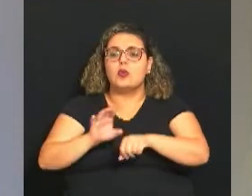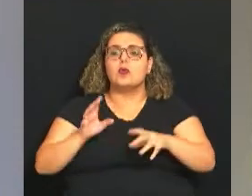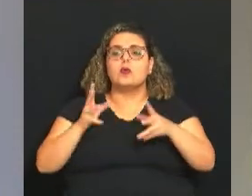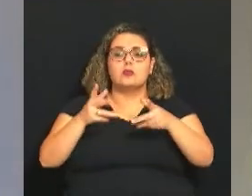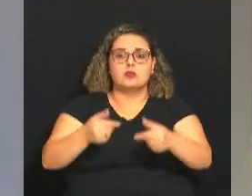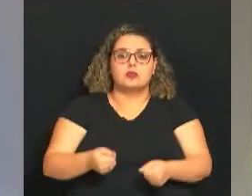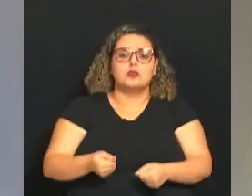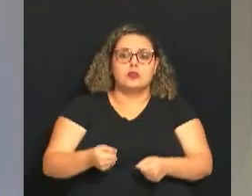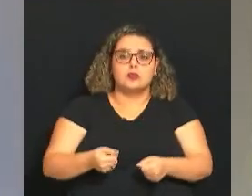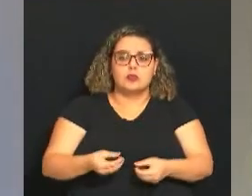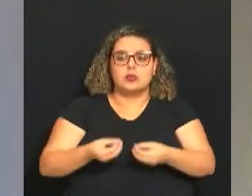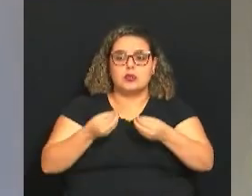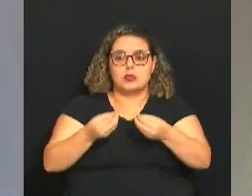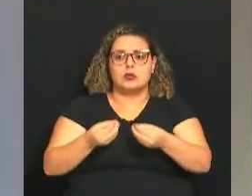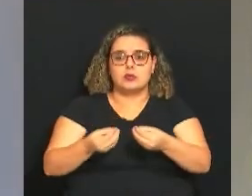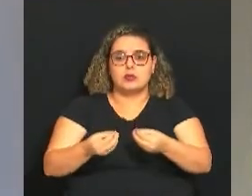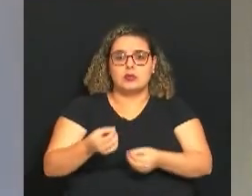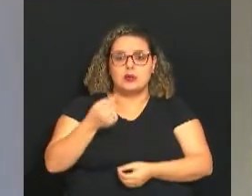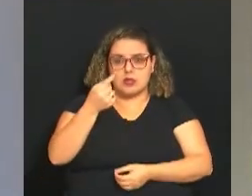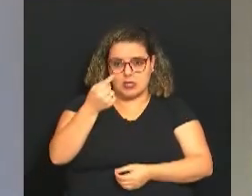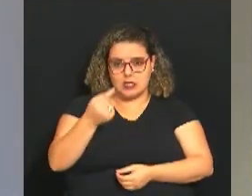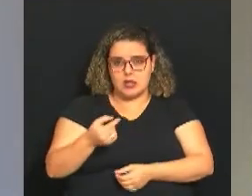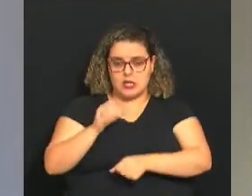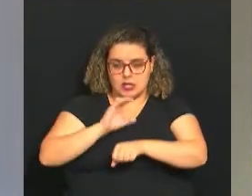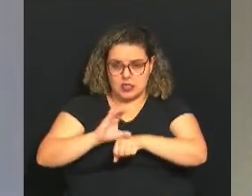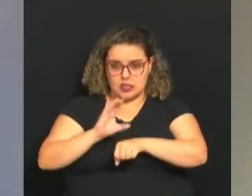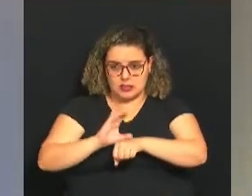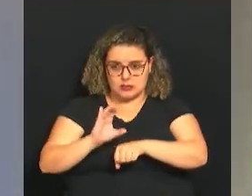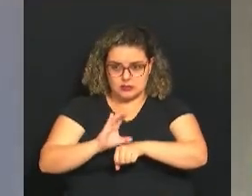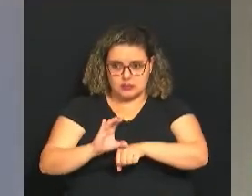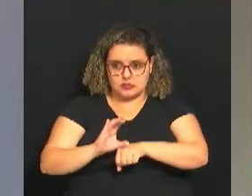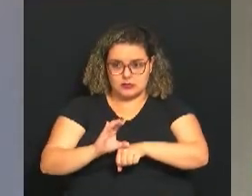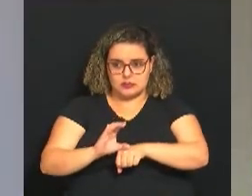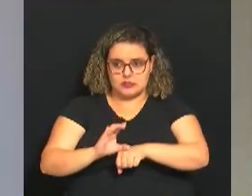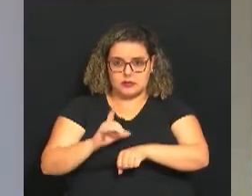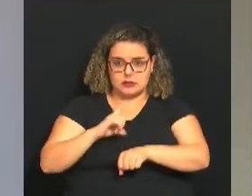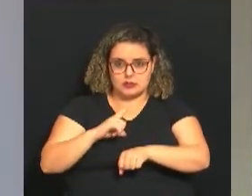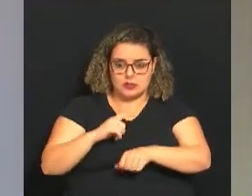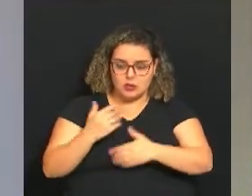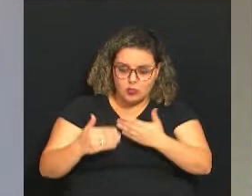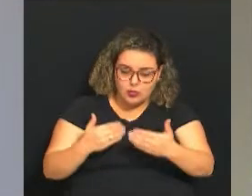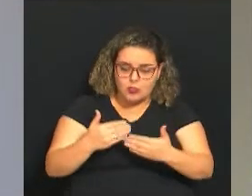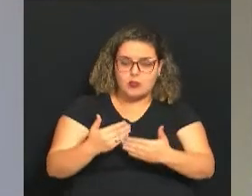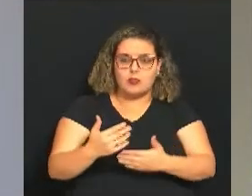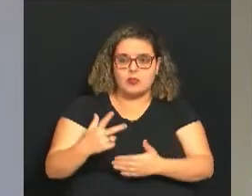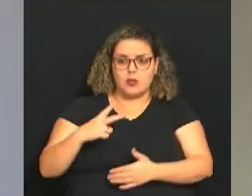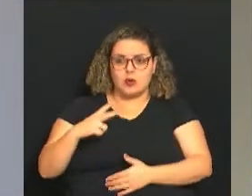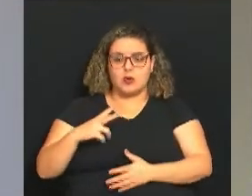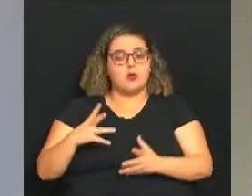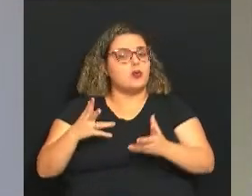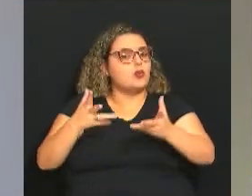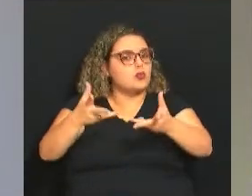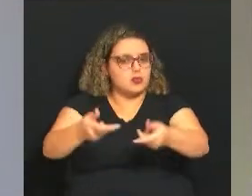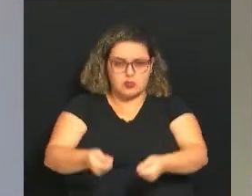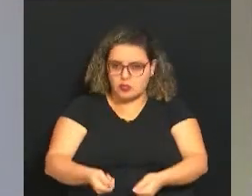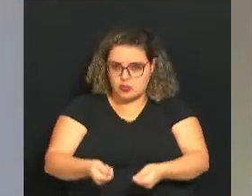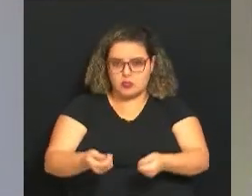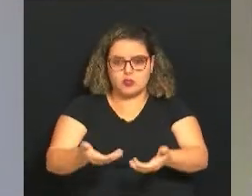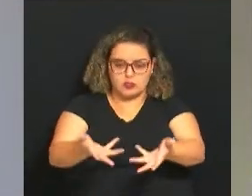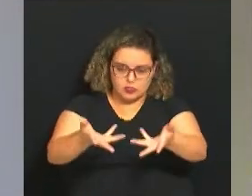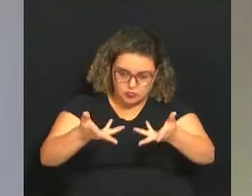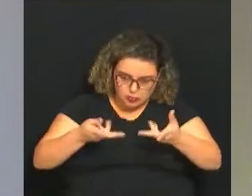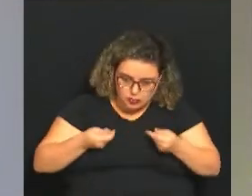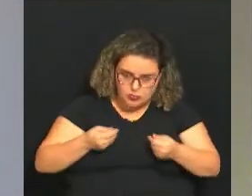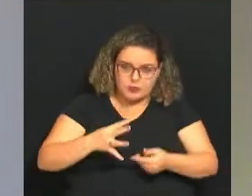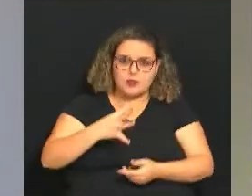unidade. Cada curso, né, tem o seu processo próprio. Eu convido todos vocês a conhecer essa unidade, a conhecer o